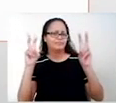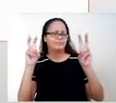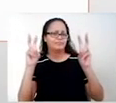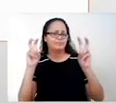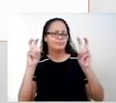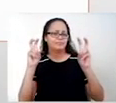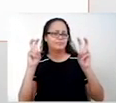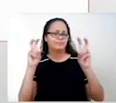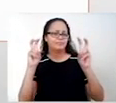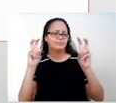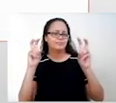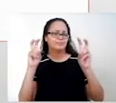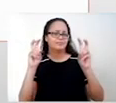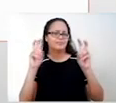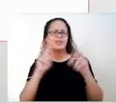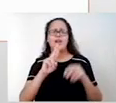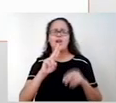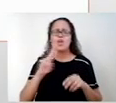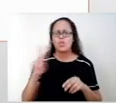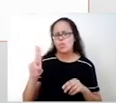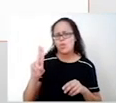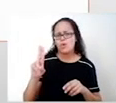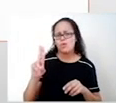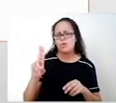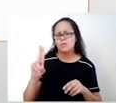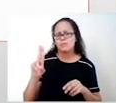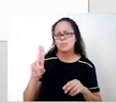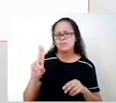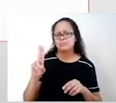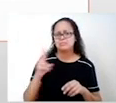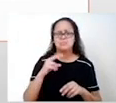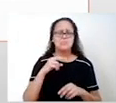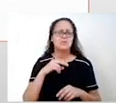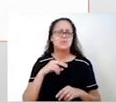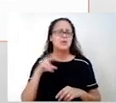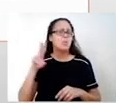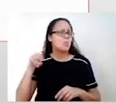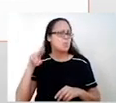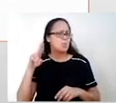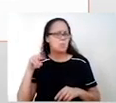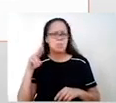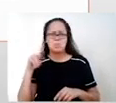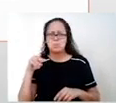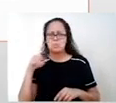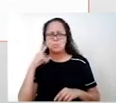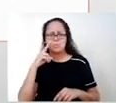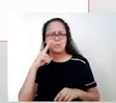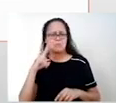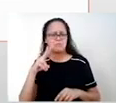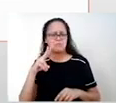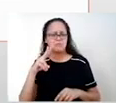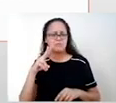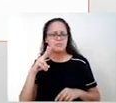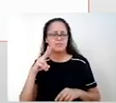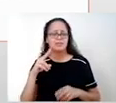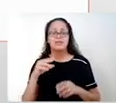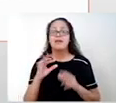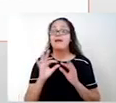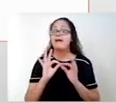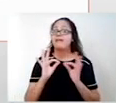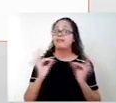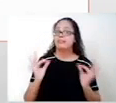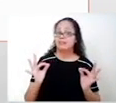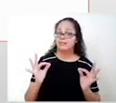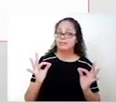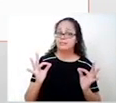aluno pode falar assim: nossa, professora, que nome é esse? Verossimilhança? Nunca ouvi falar disso. O que é isso? E vocês vão ver que é simples. Vamos